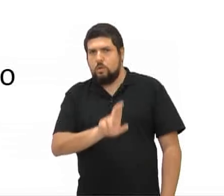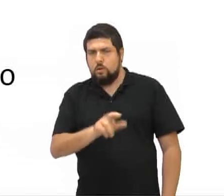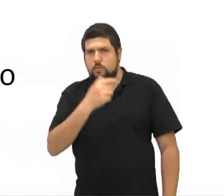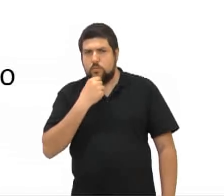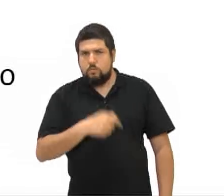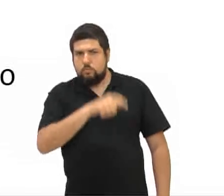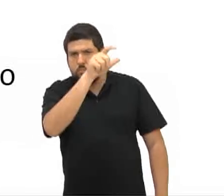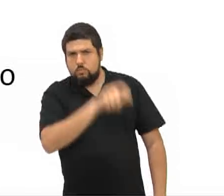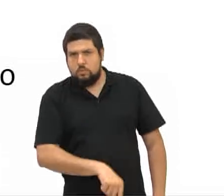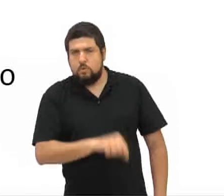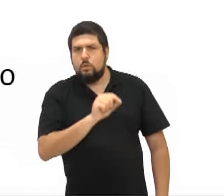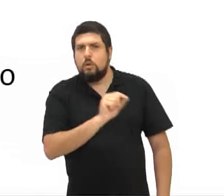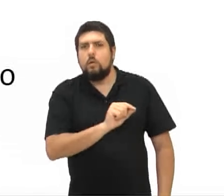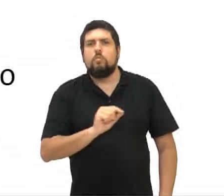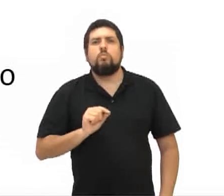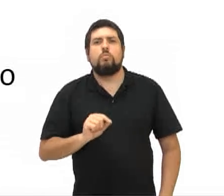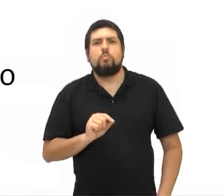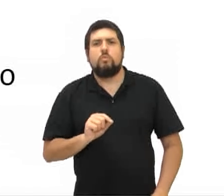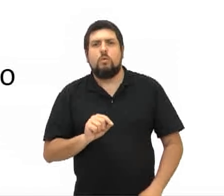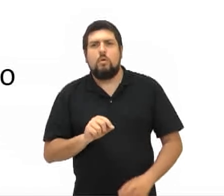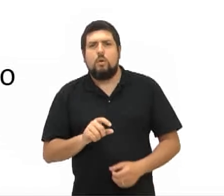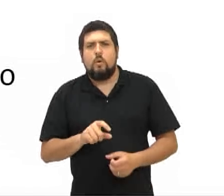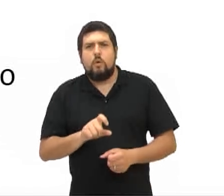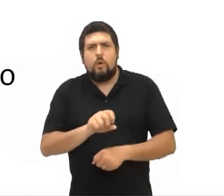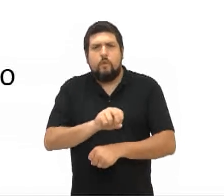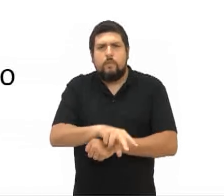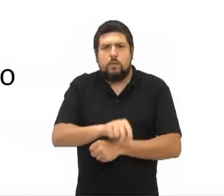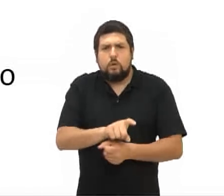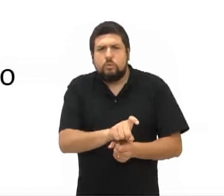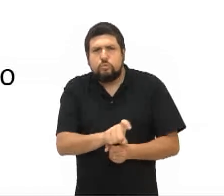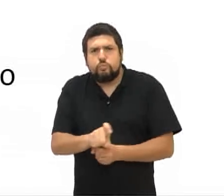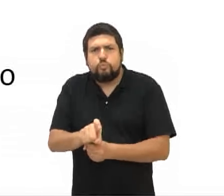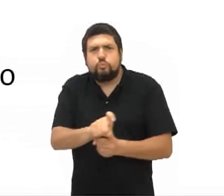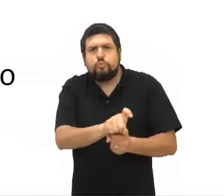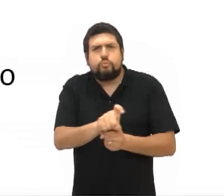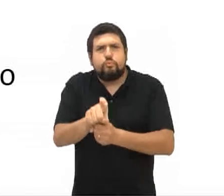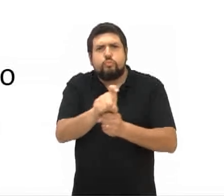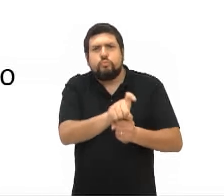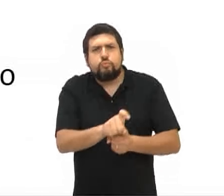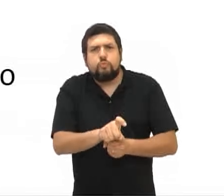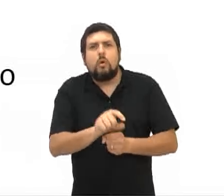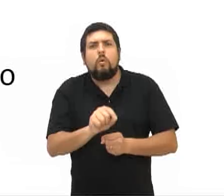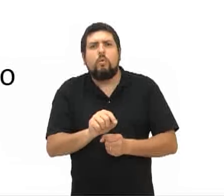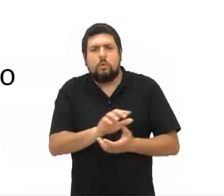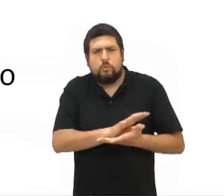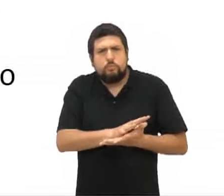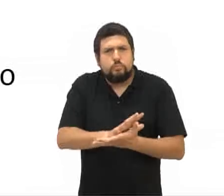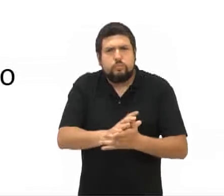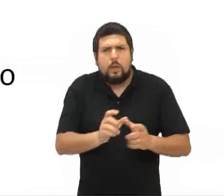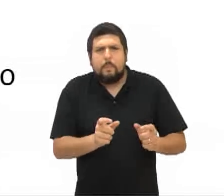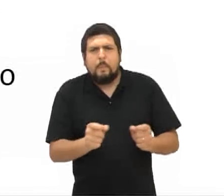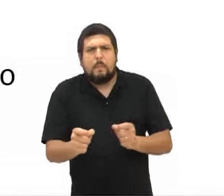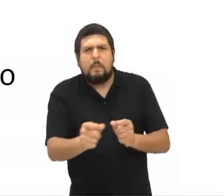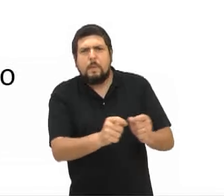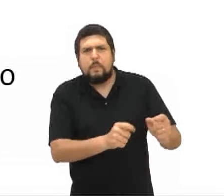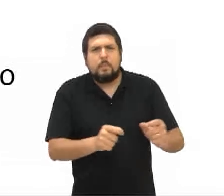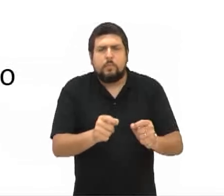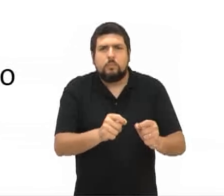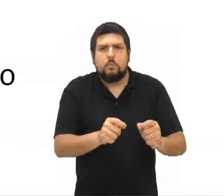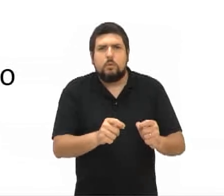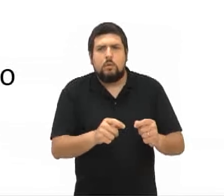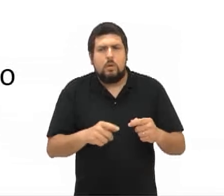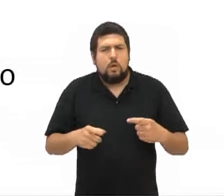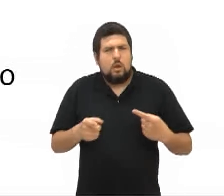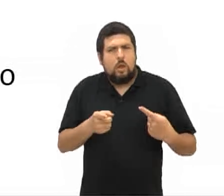são eficientes no combate a fungos, doenças e pragas que atacam as plantas. E é totalmente contrário ao cultivo